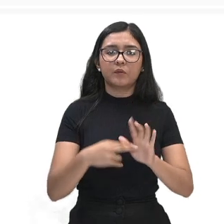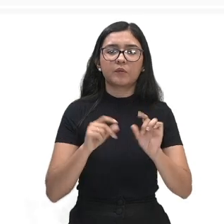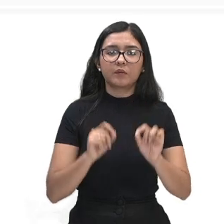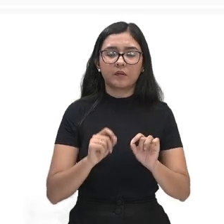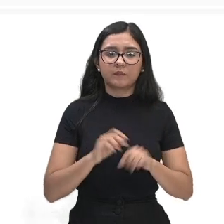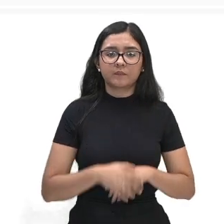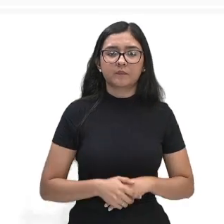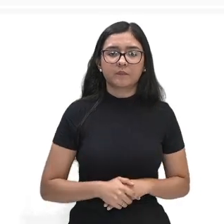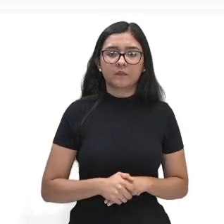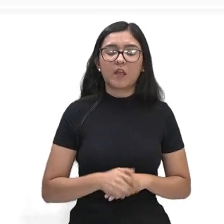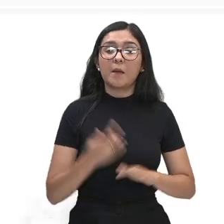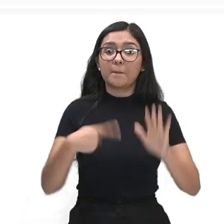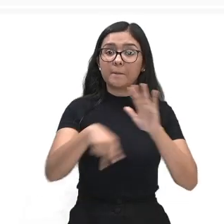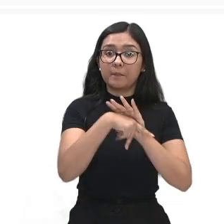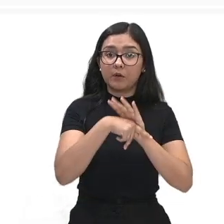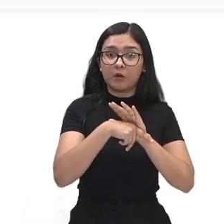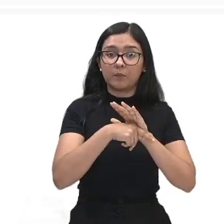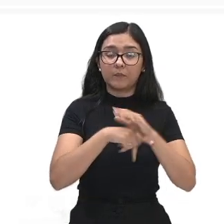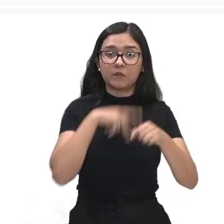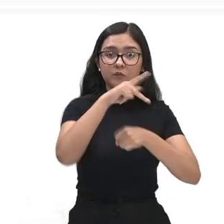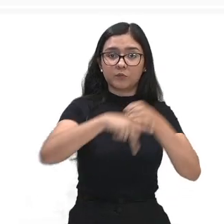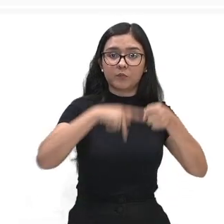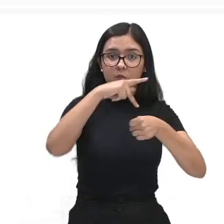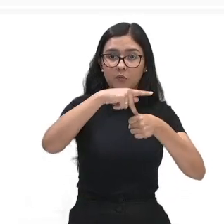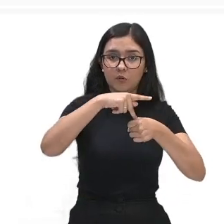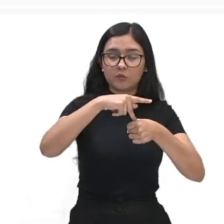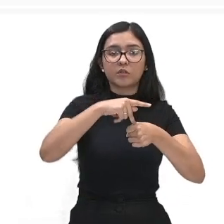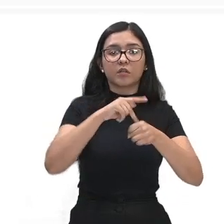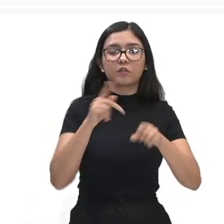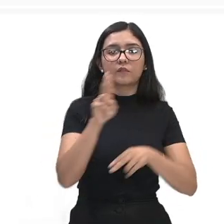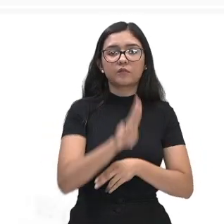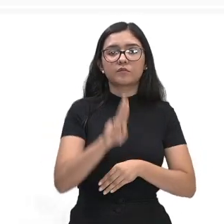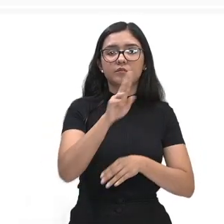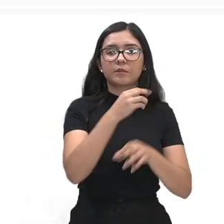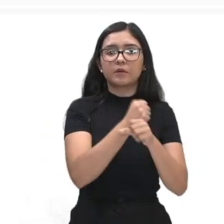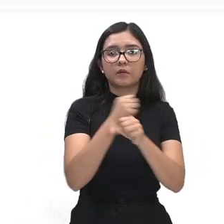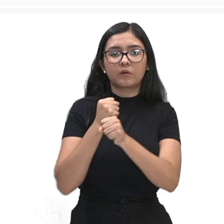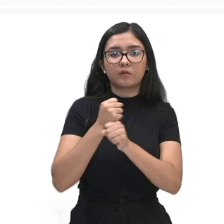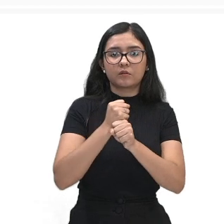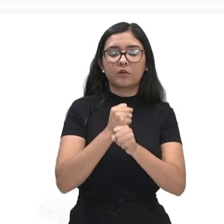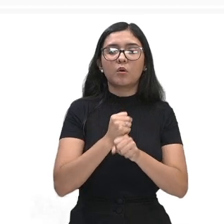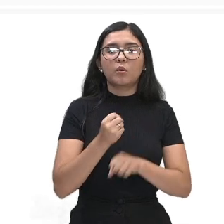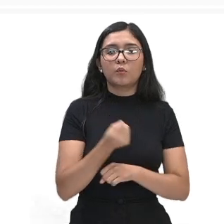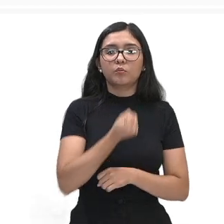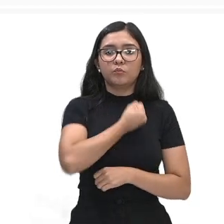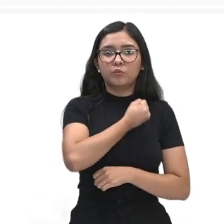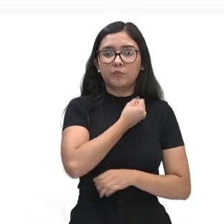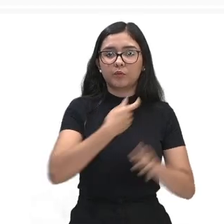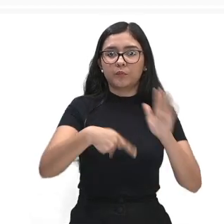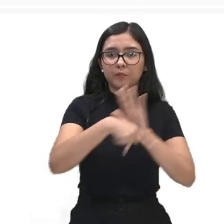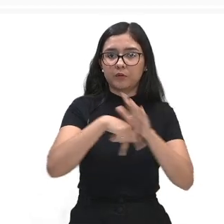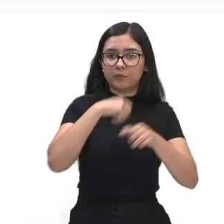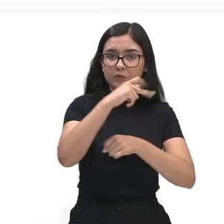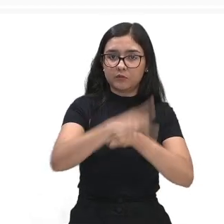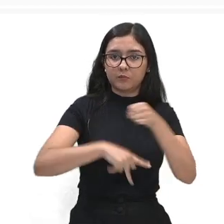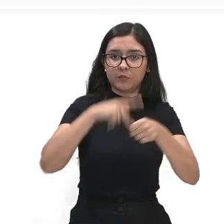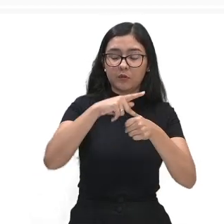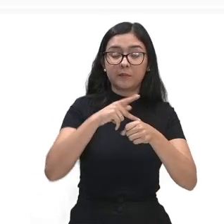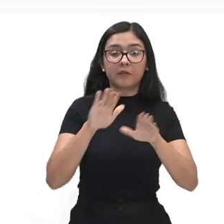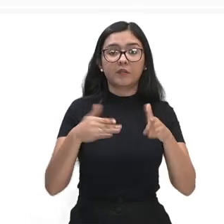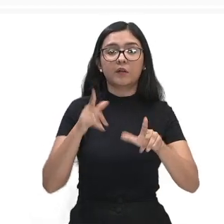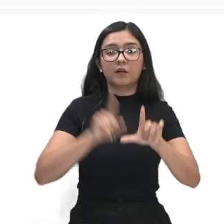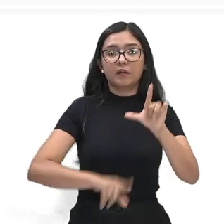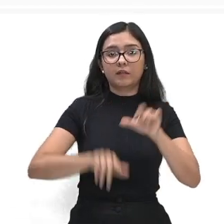carga elétrica dos prótons. Então, nós vamos usar para calcular a carga positiva o número de prótons. Então, na